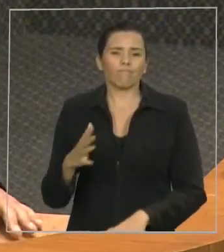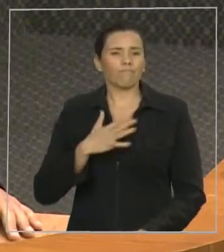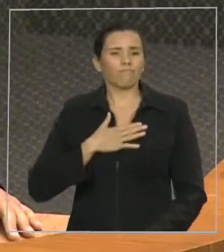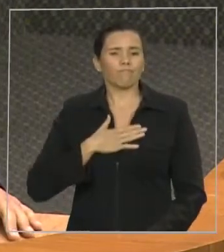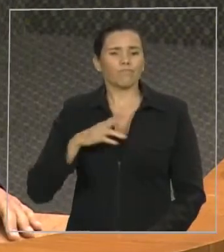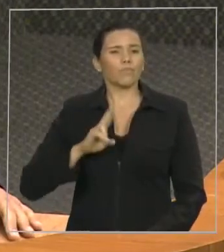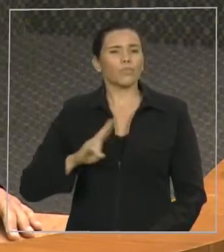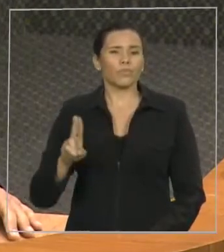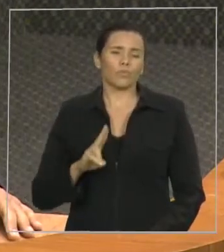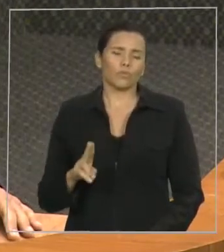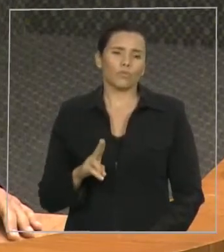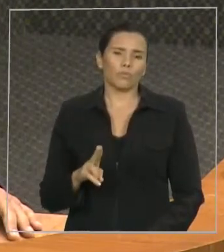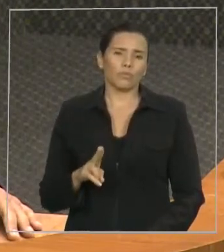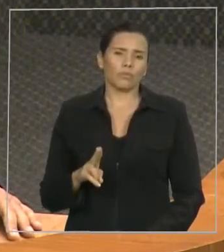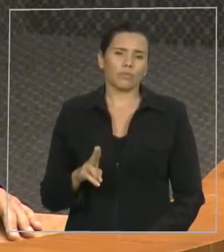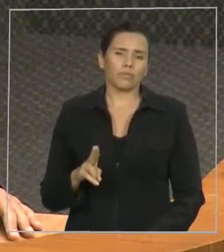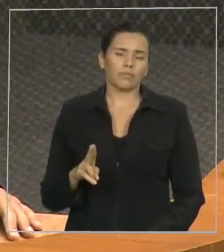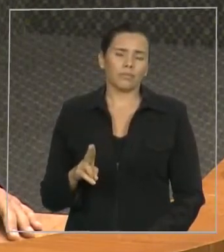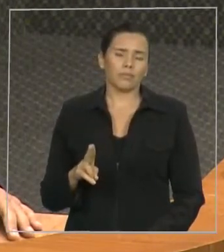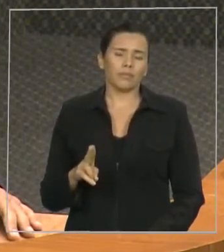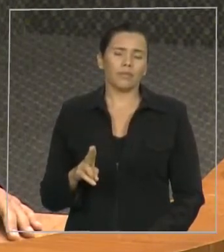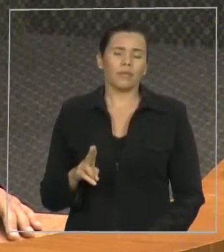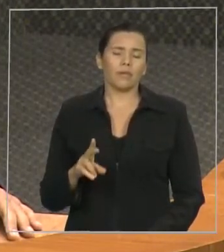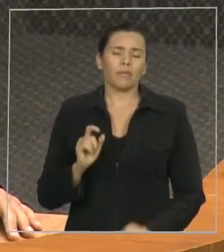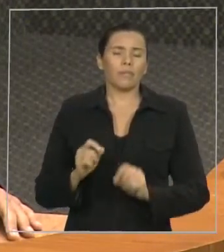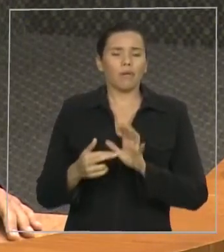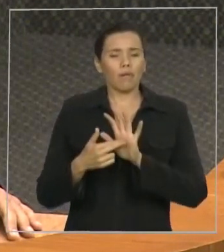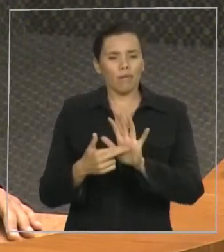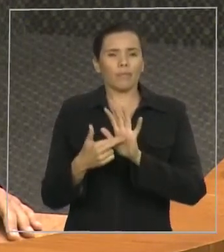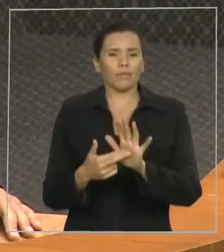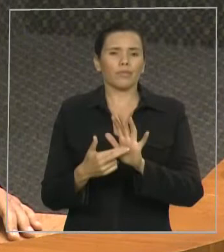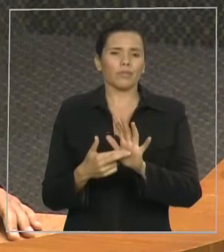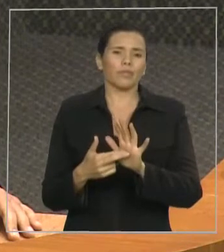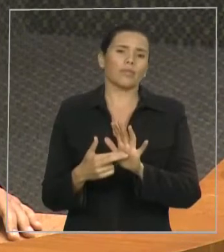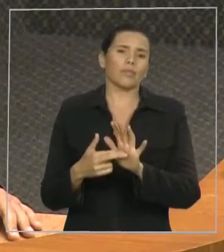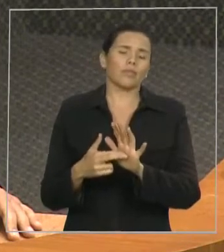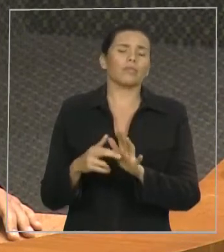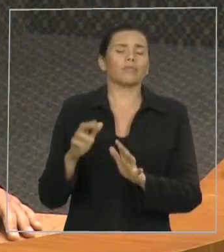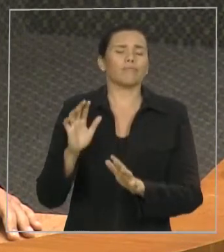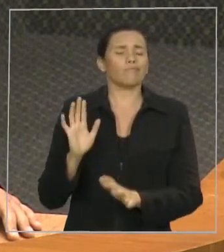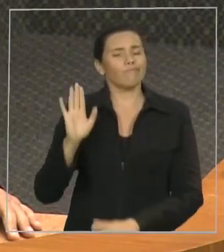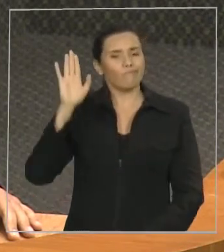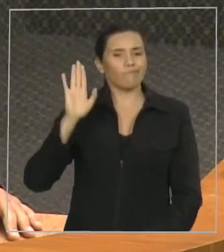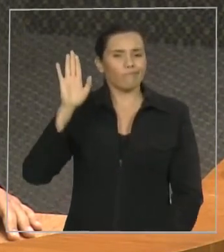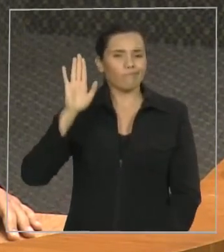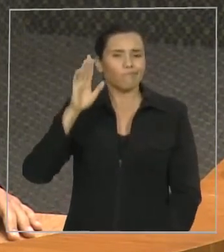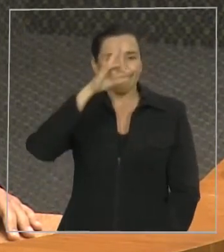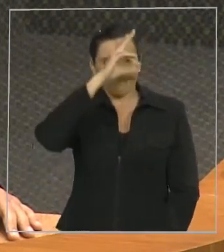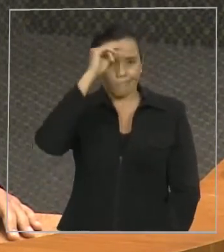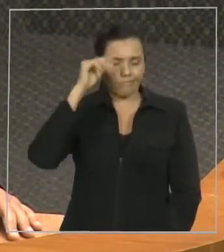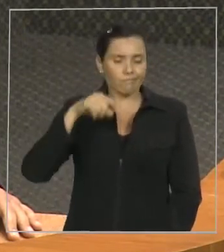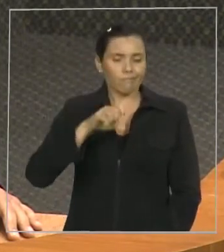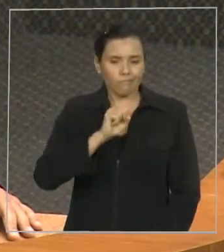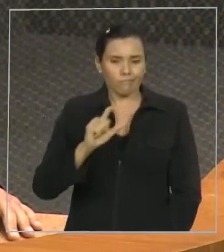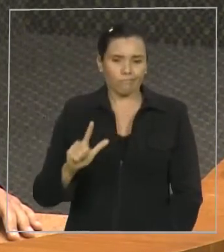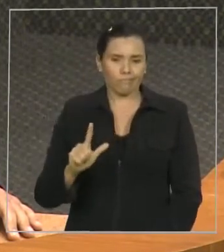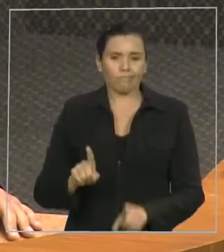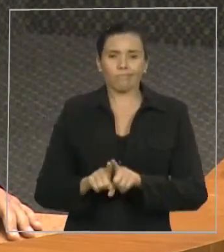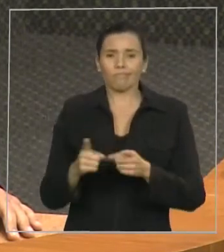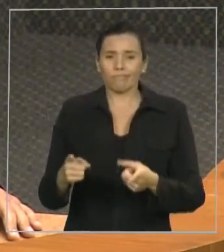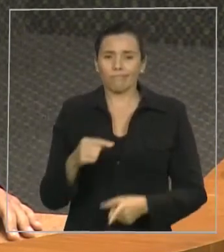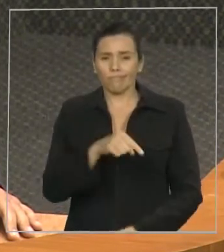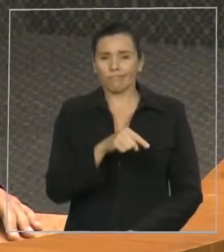ser discutido no interior do partido. Essas forças não pertencem mais ao PSB.